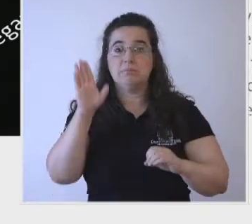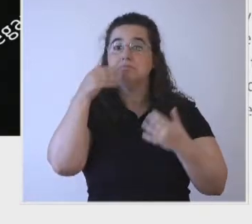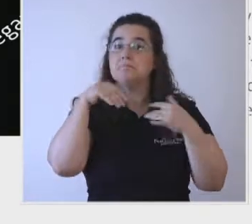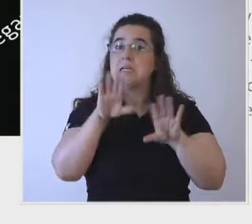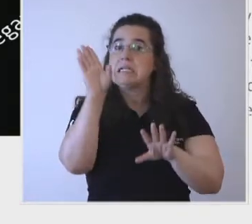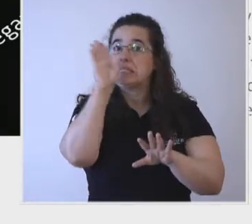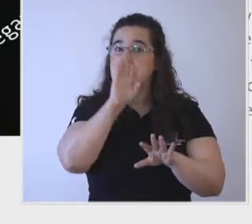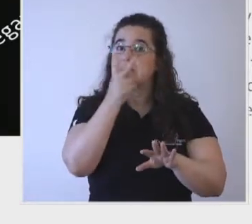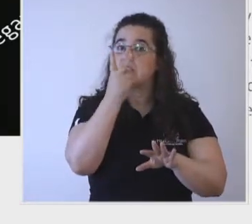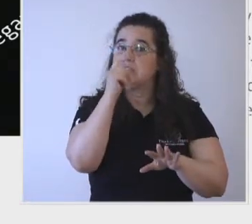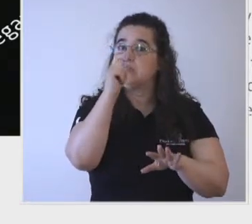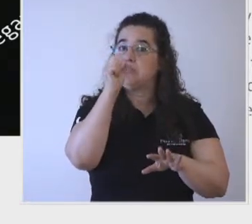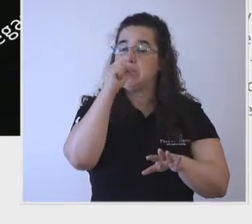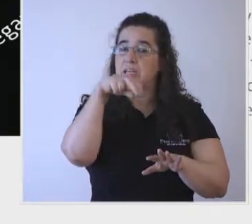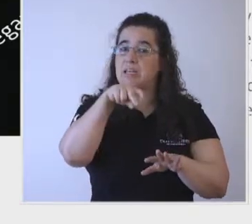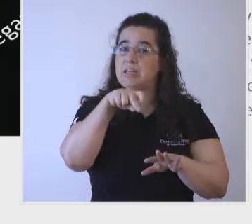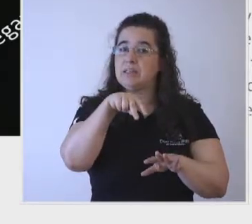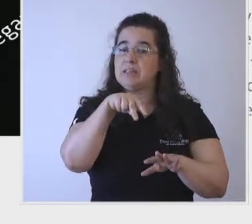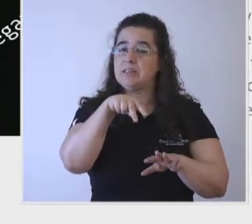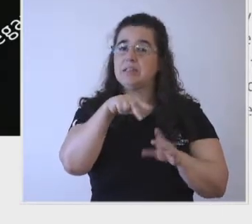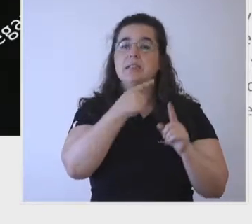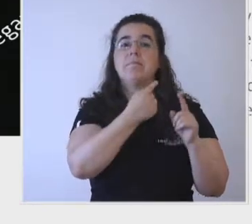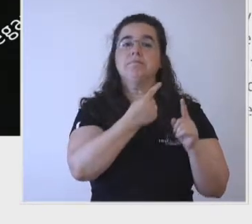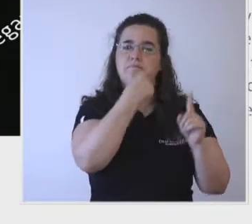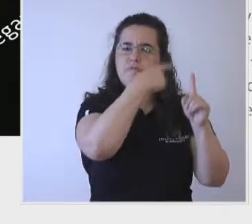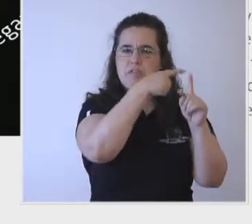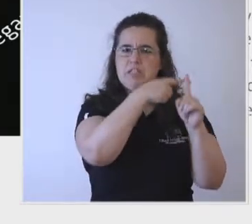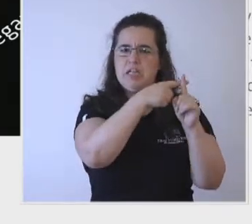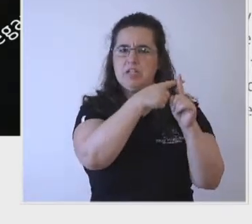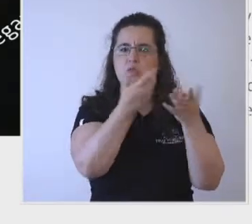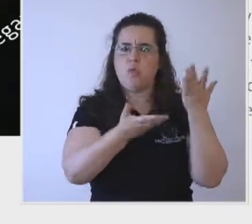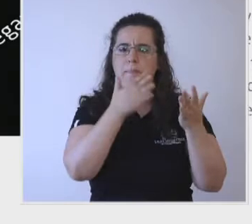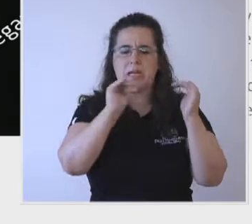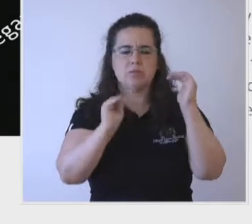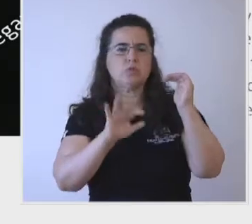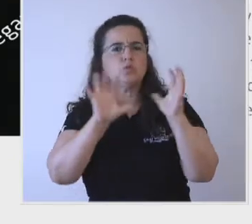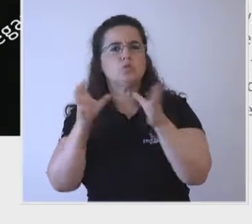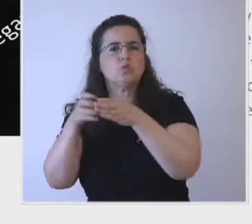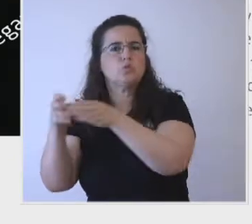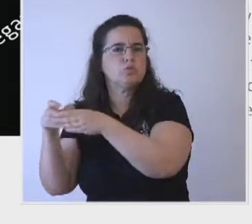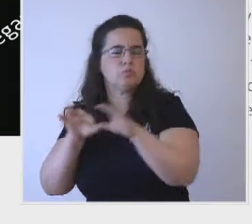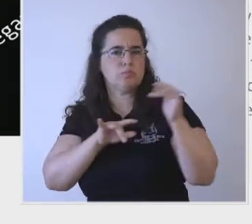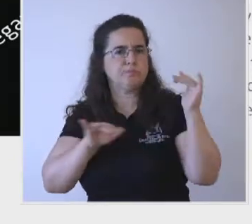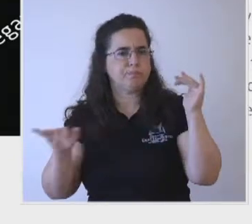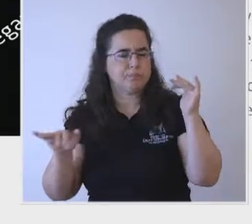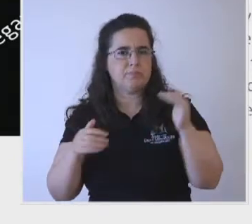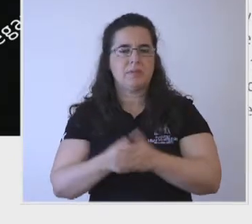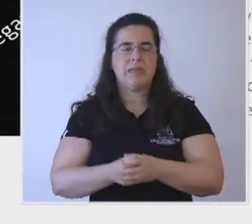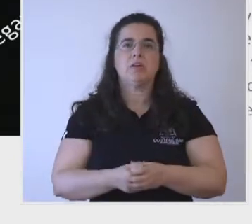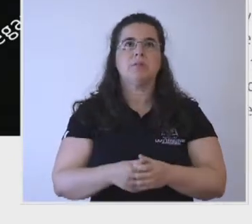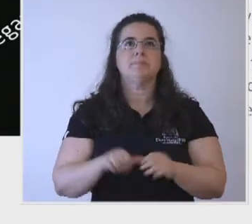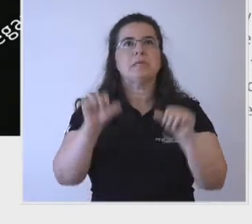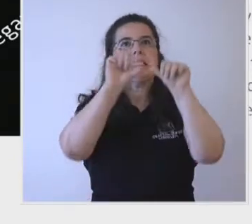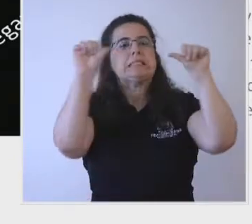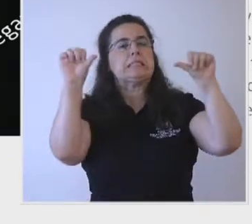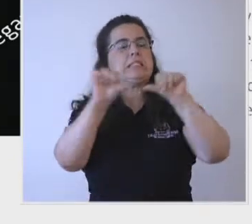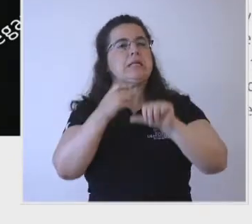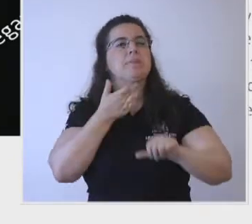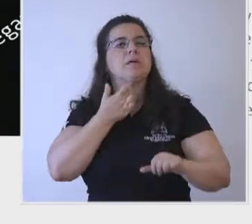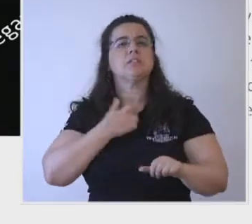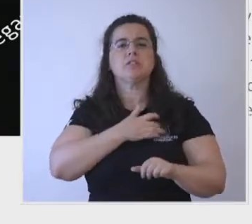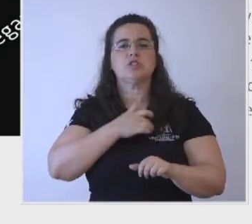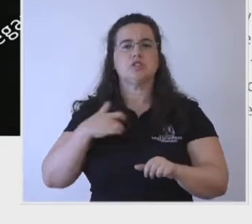tem vantagem sobre o não vegan. Quando falamos no sistema respiratório, vamos encontrar